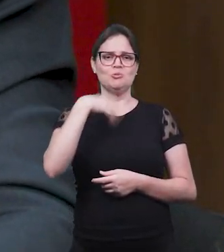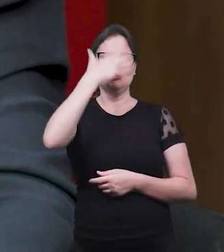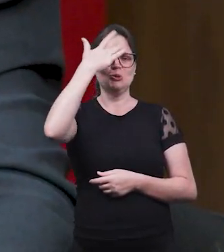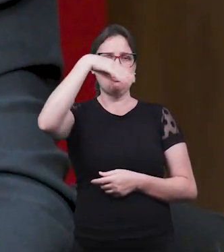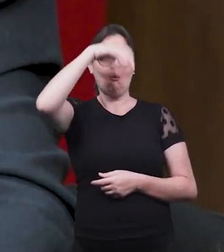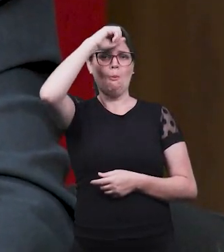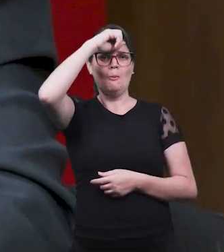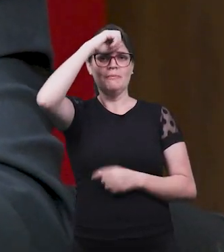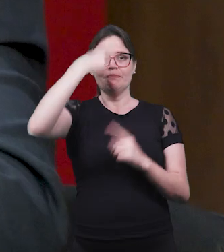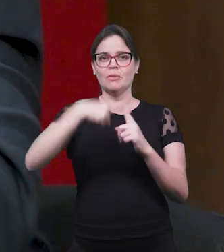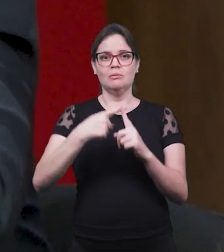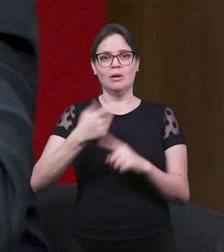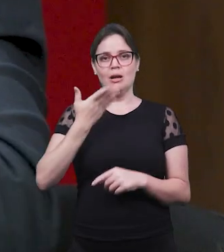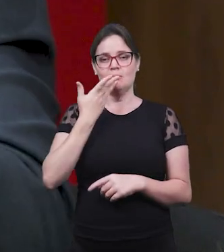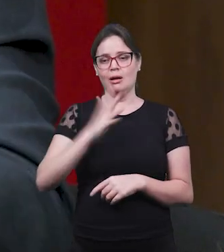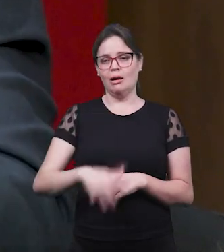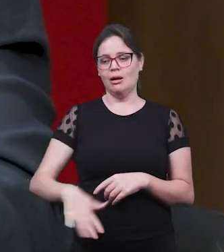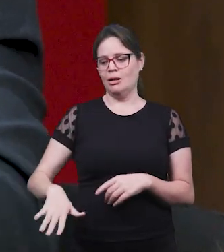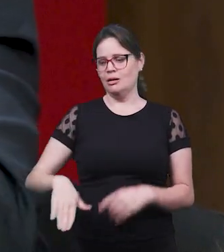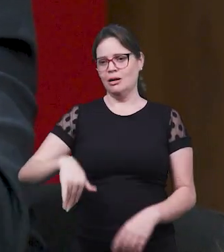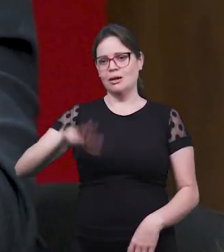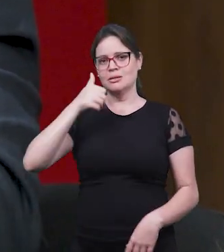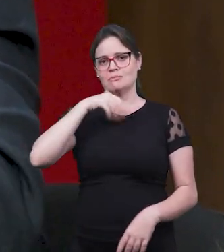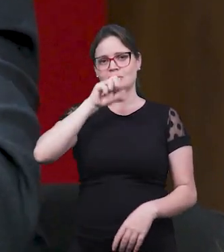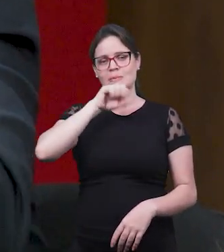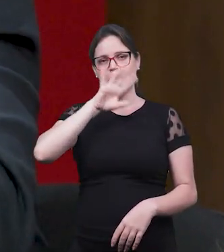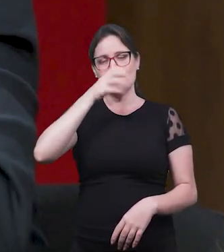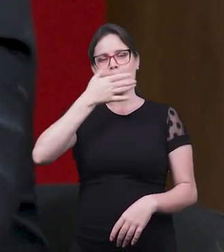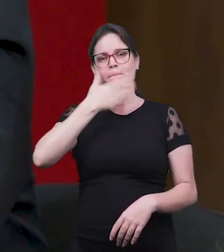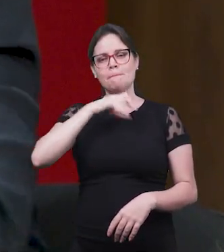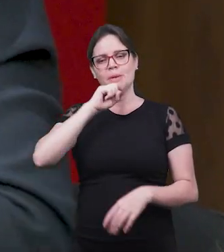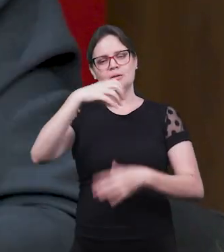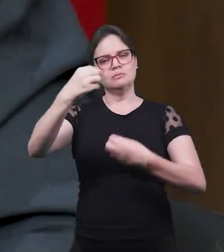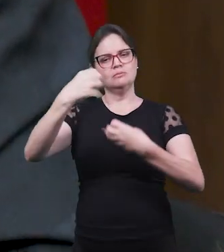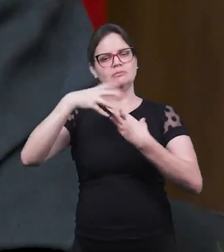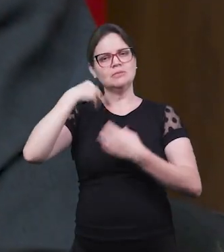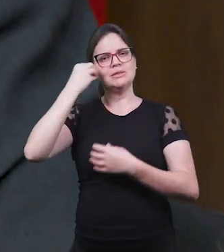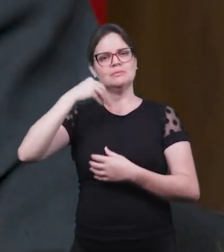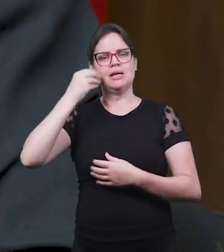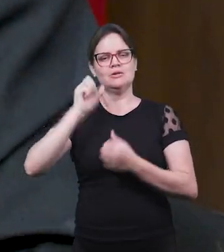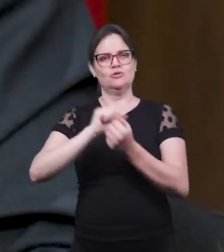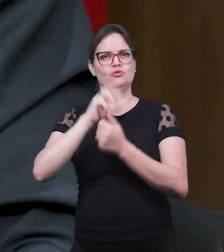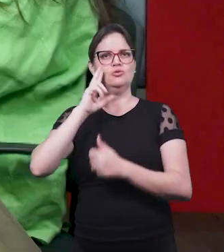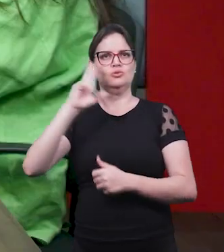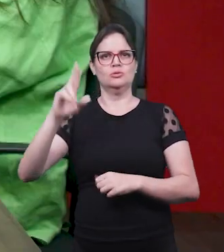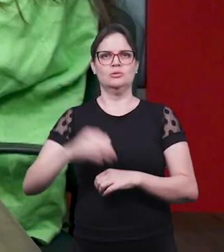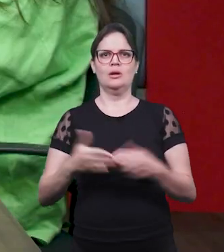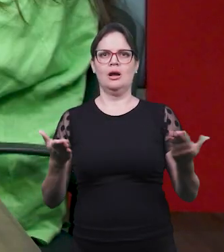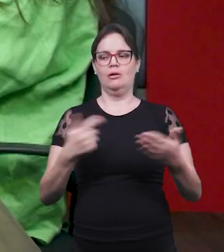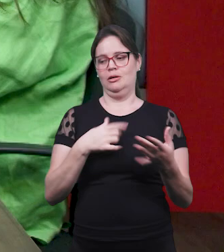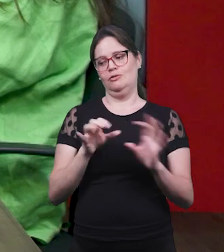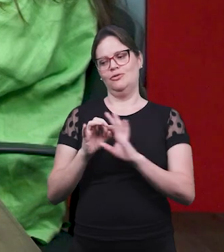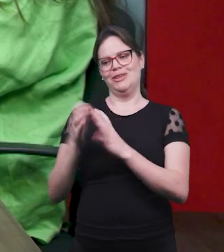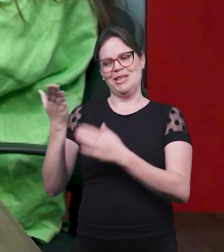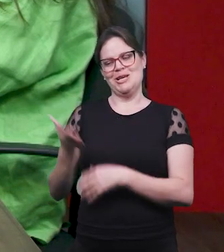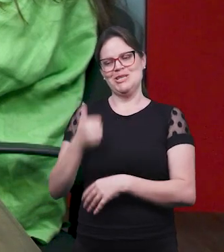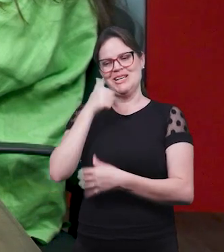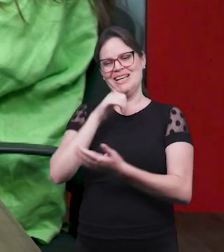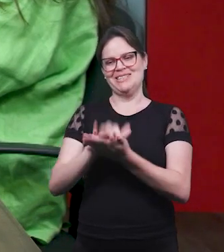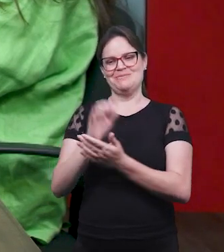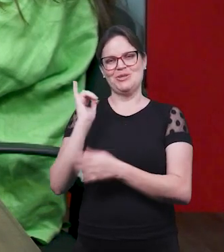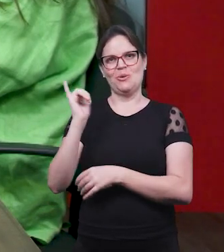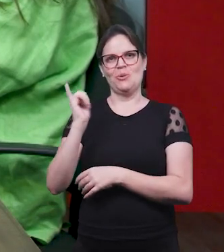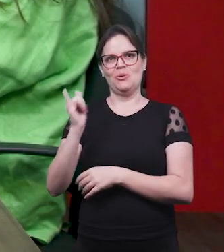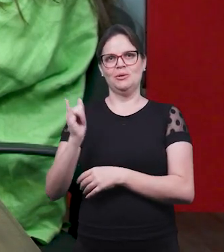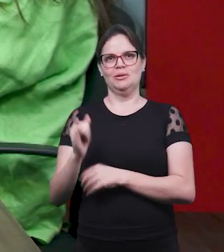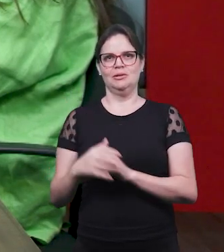porque eu venho desde a minha formação dos meus pais vivendo essa experiência. Agora deixa a dona Valéria falar. Deixa a Valéria contar.